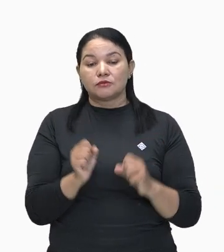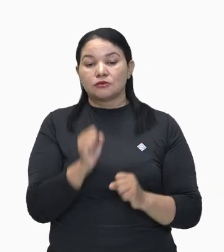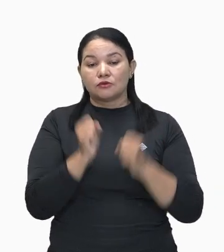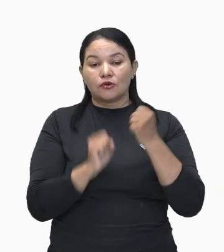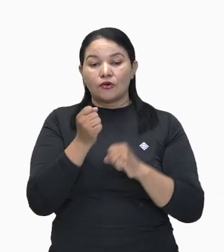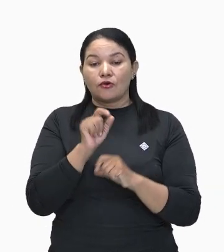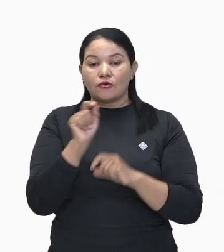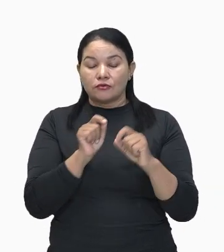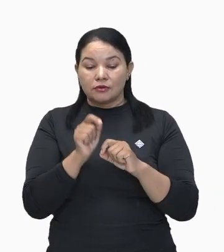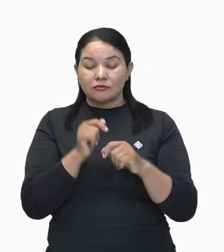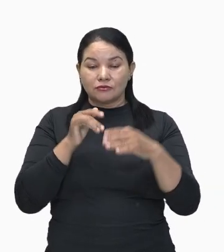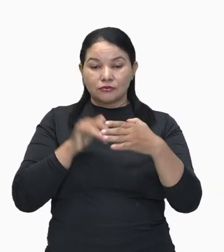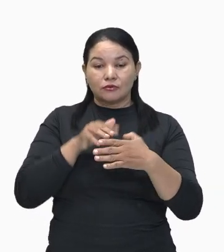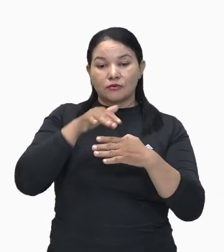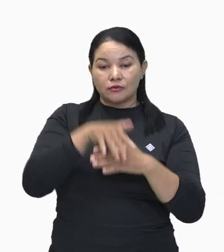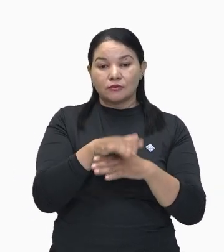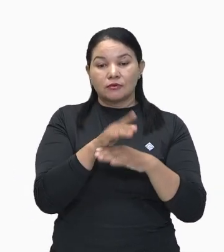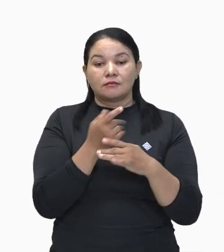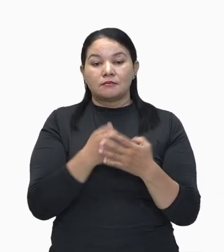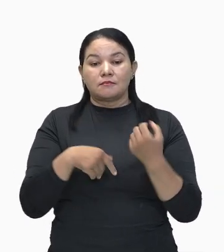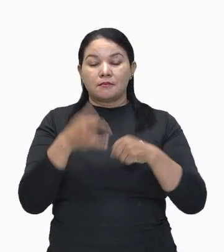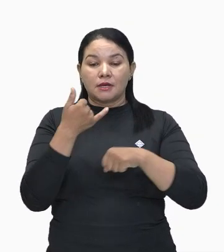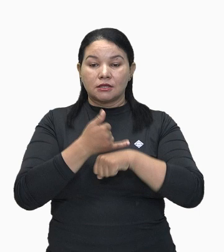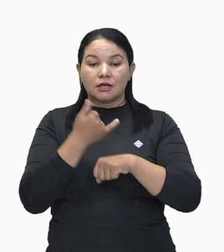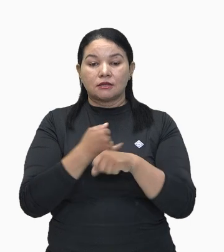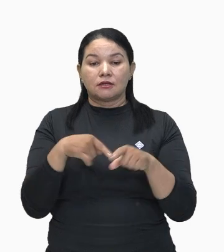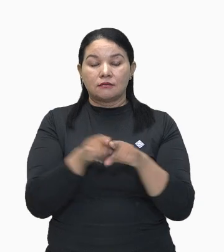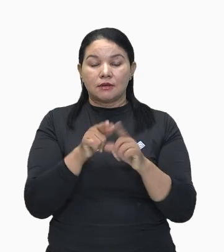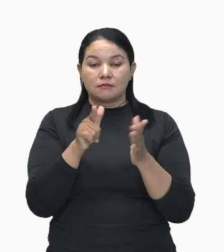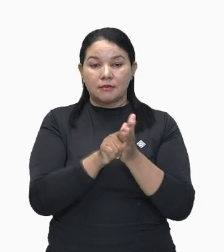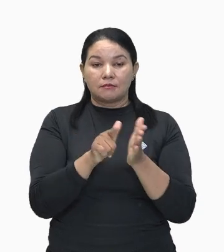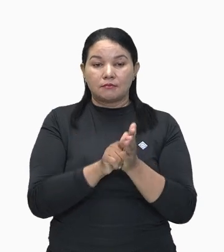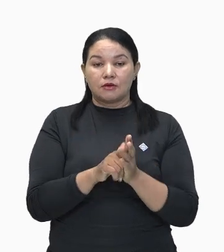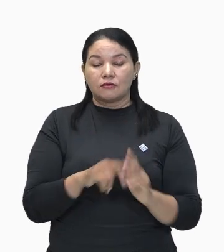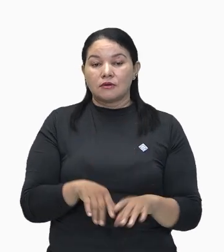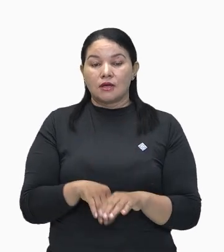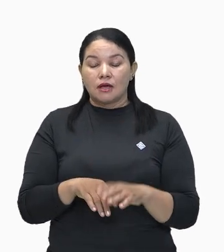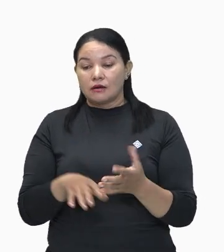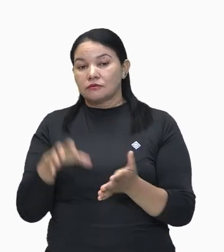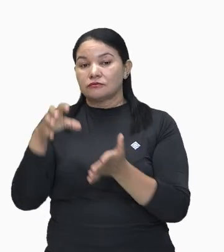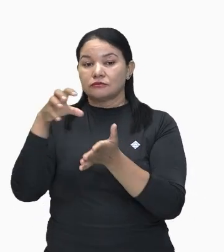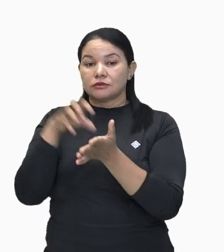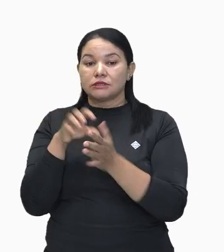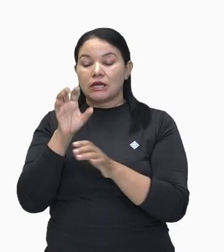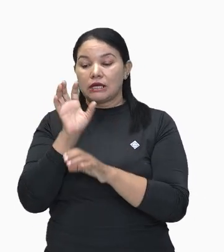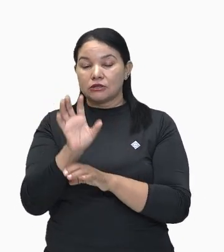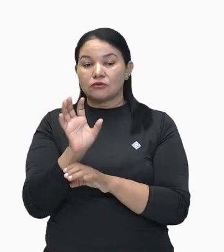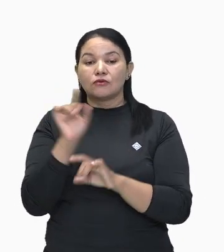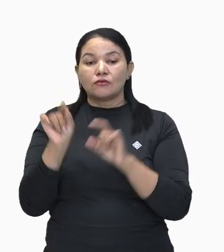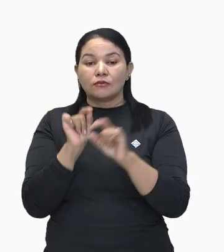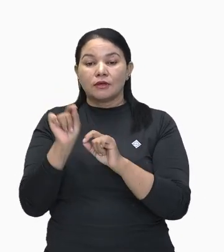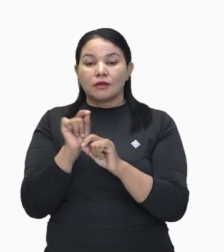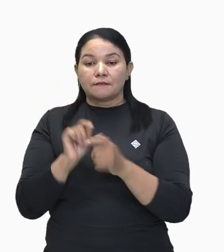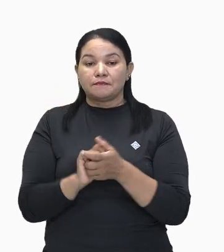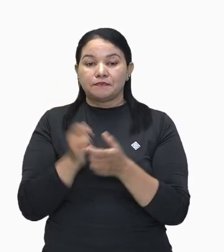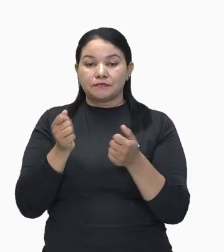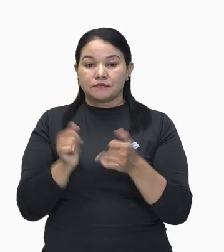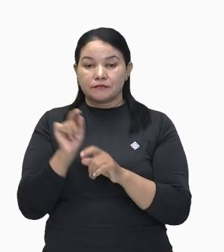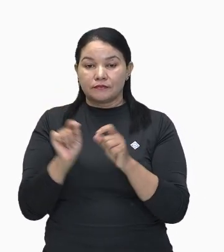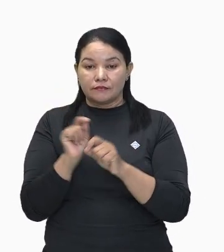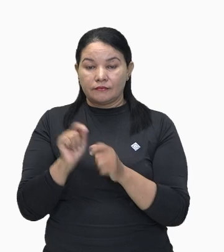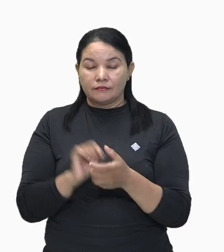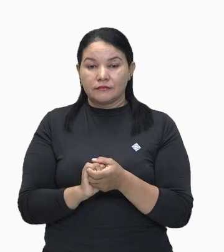siderurgia, metalurgia, papel e celulose. Fechando, a gente vai falar da região central, que vai envolver